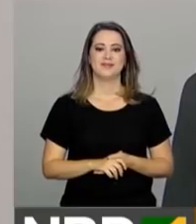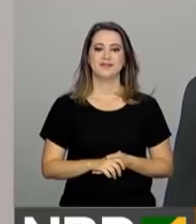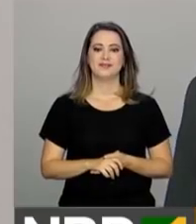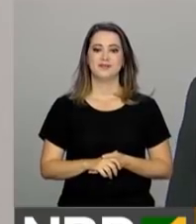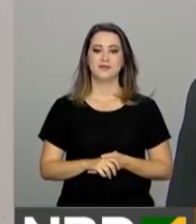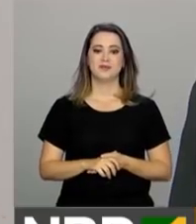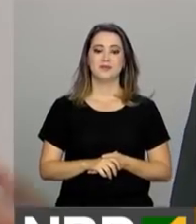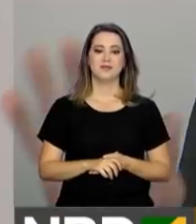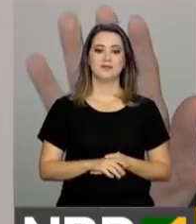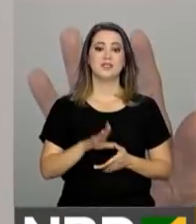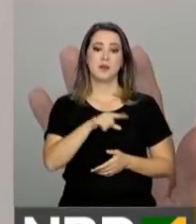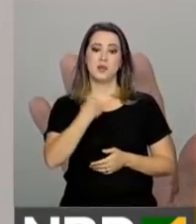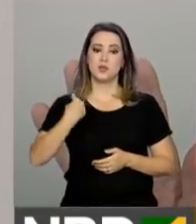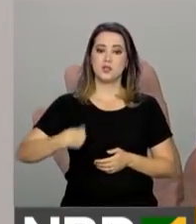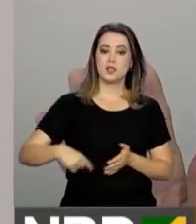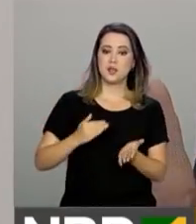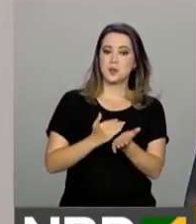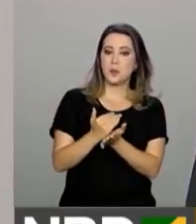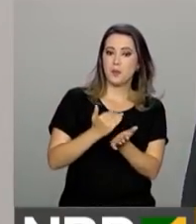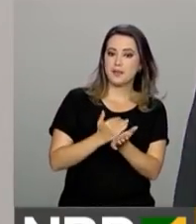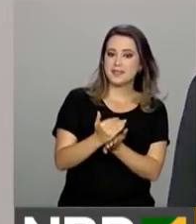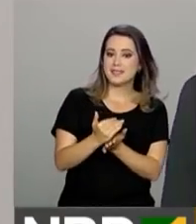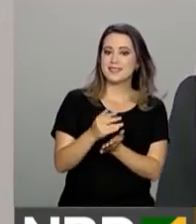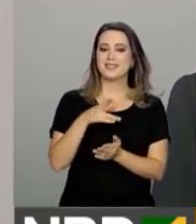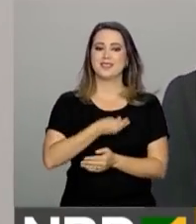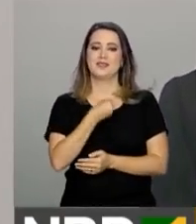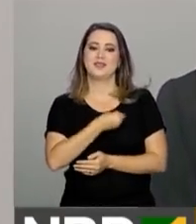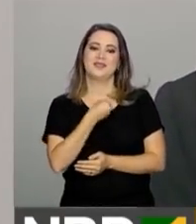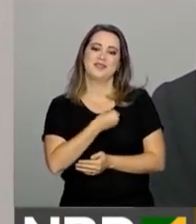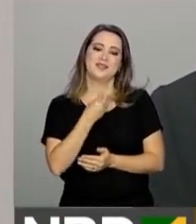para o chinês está começando a vida